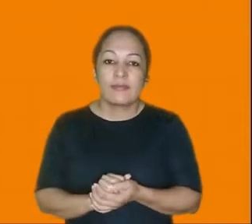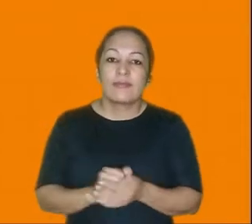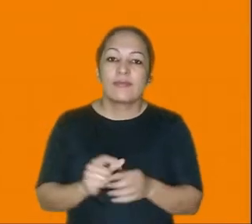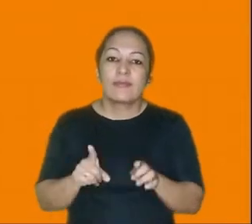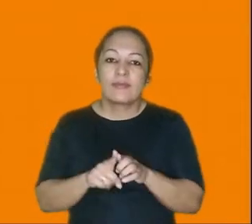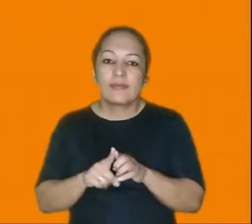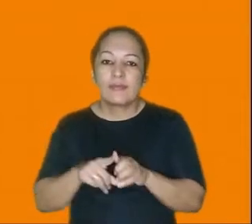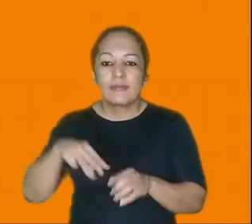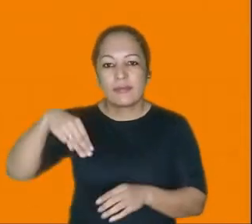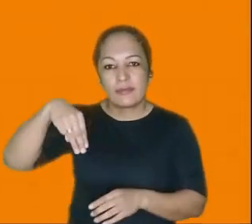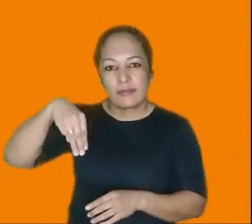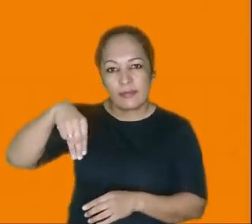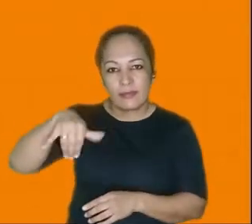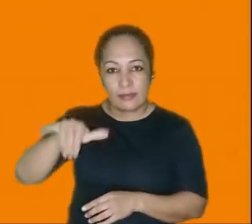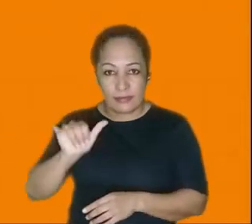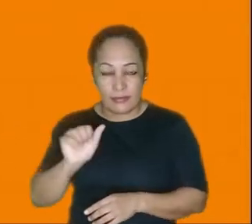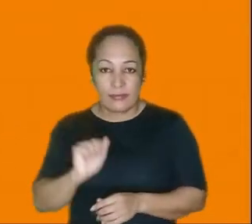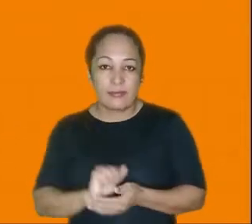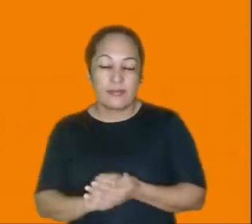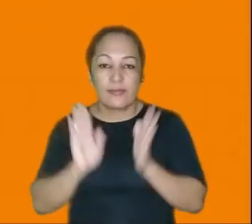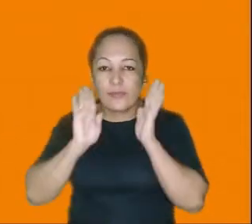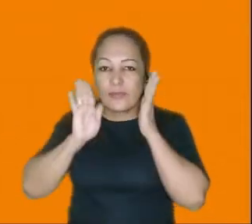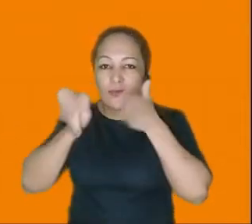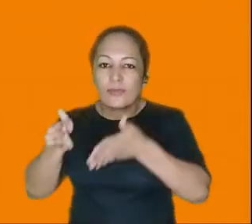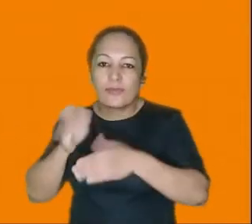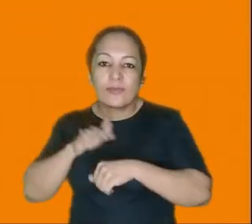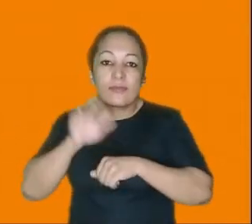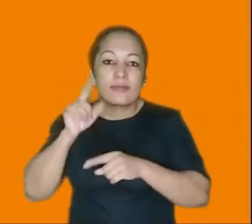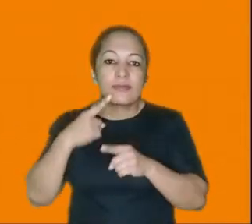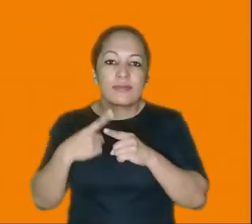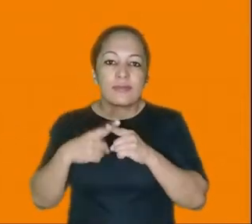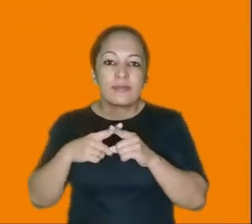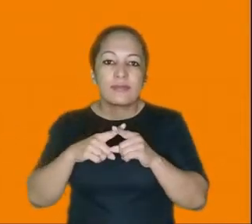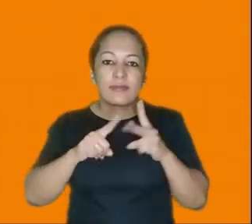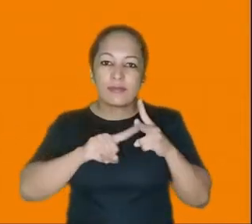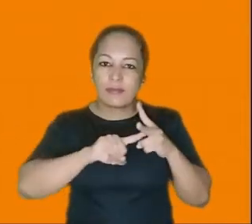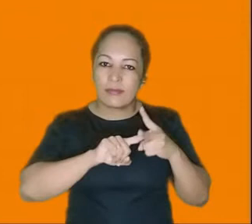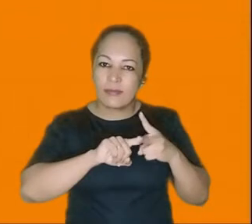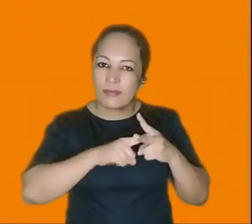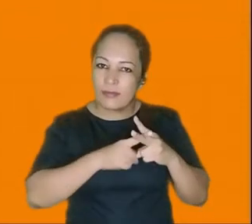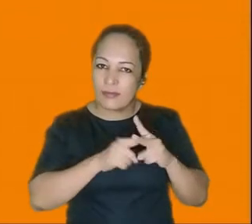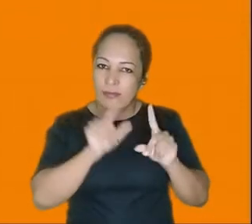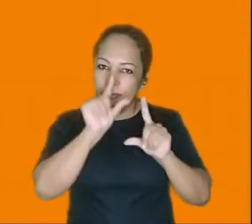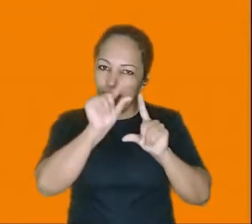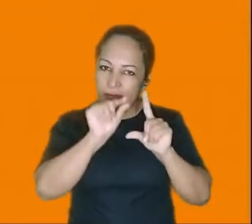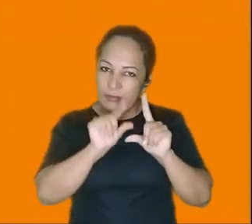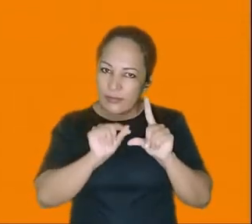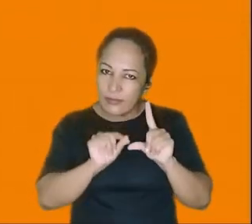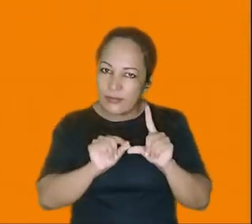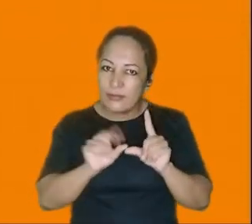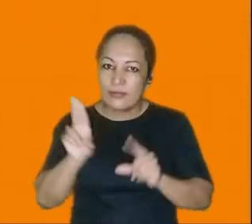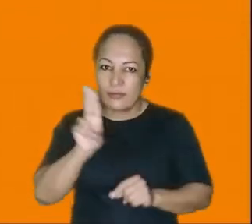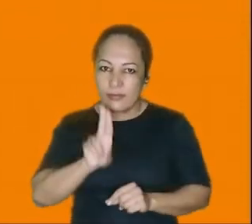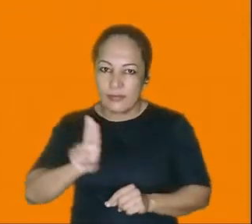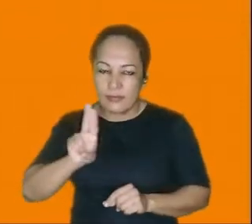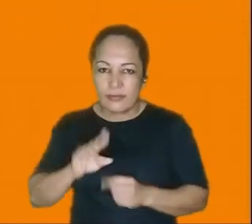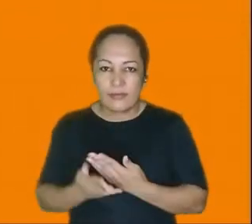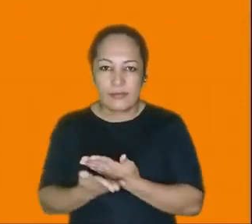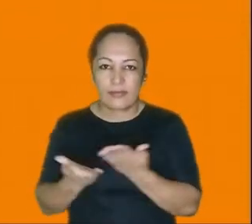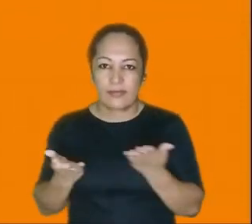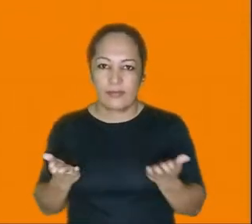um enfoque a mais, porque será a ferramenta que eu escolhi para utilizar com vocês durante